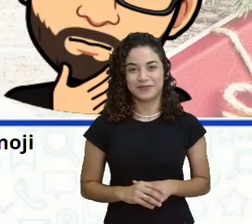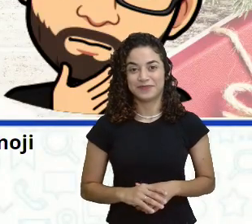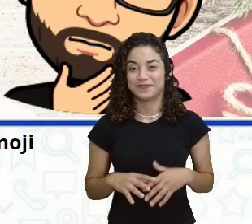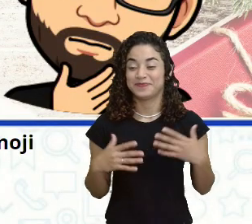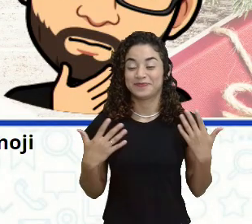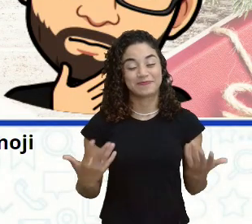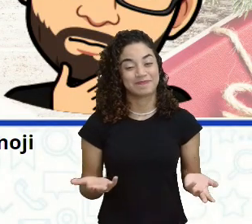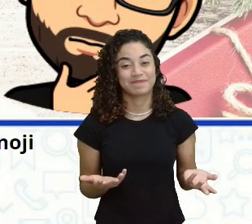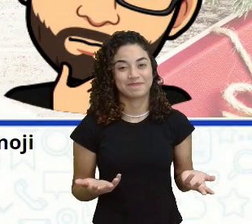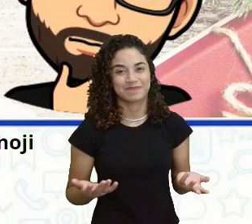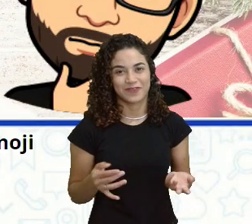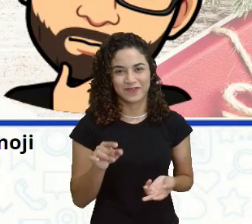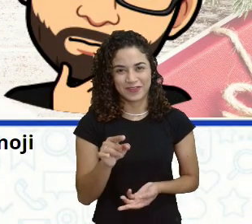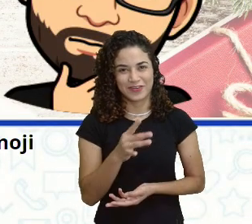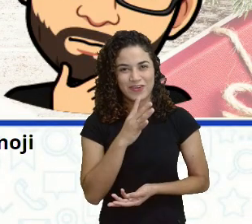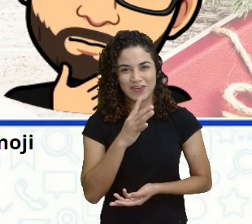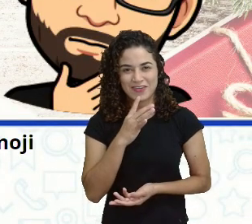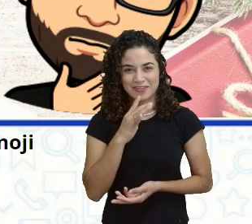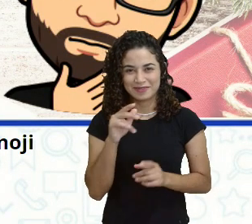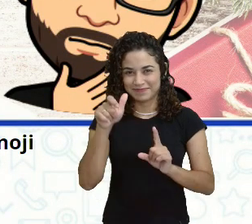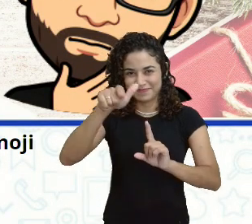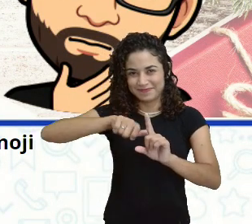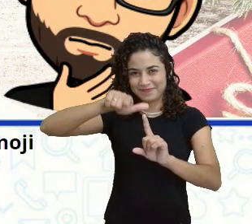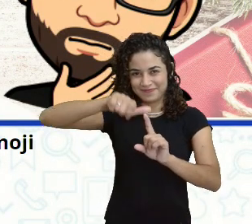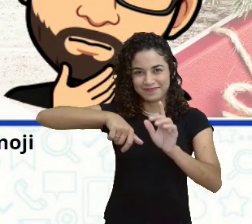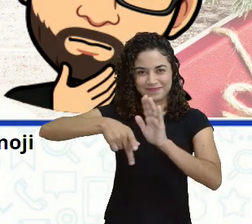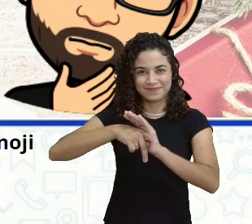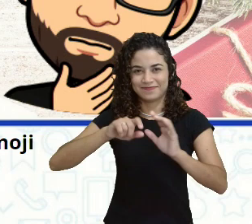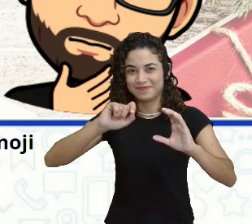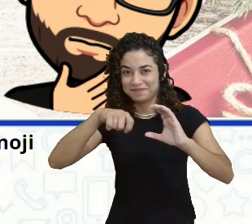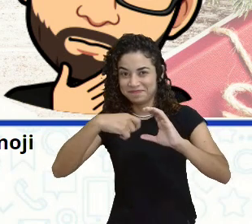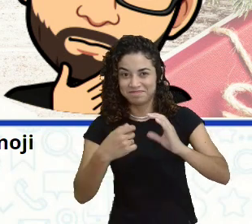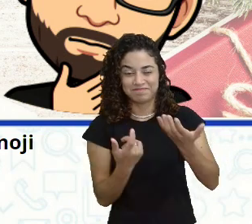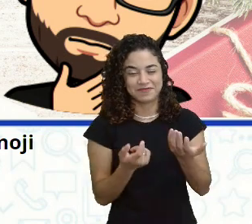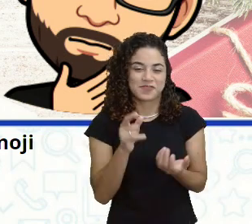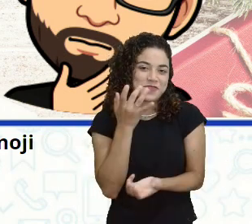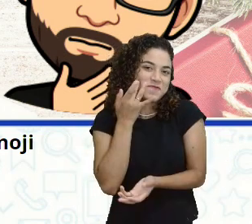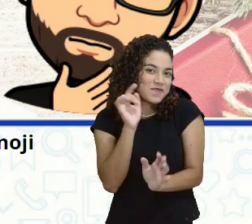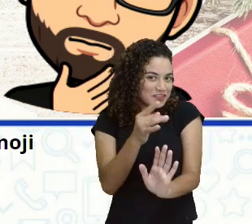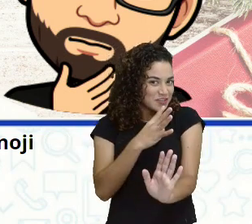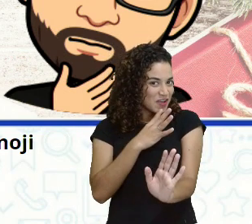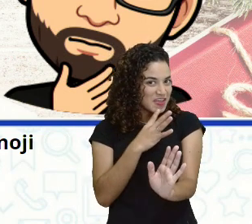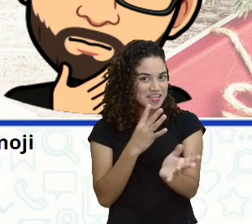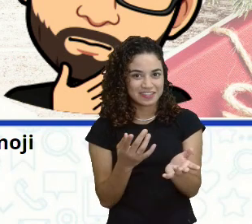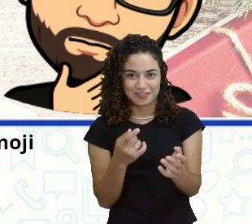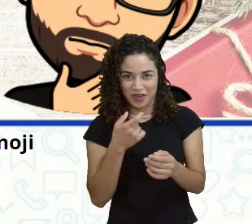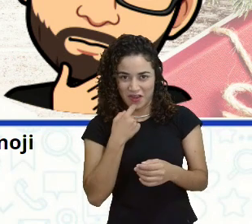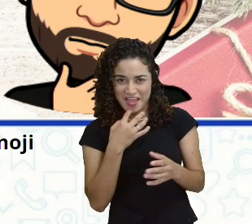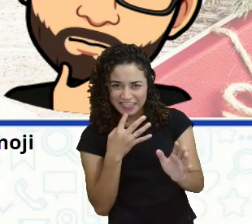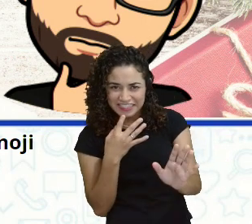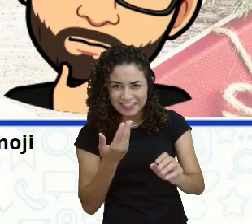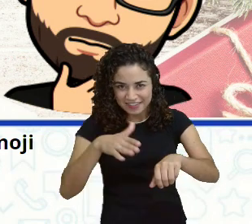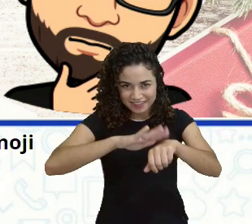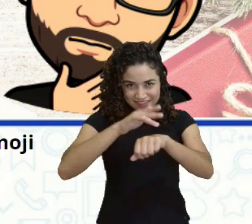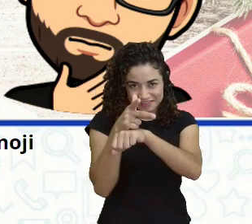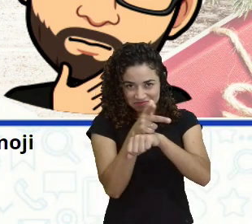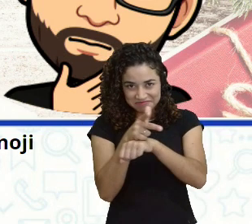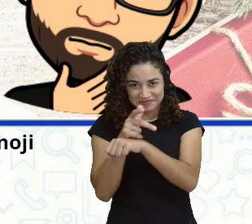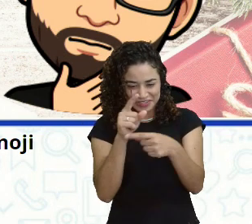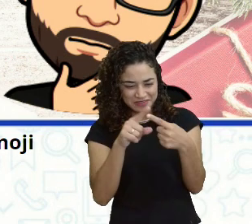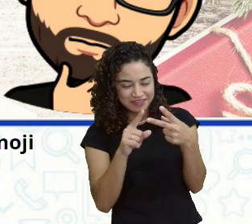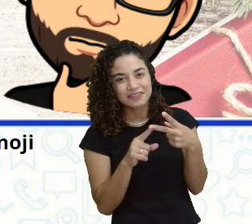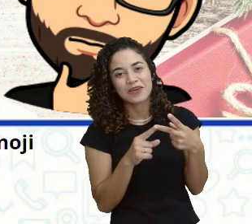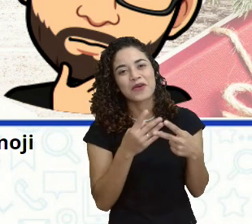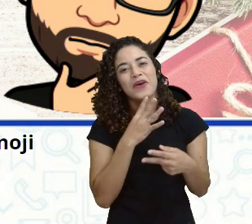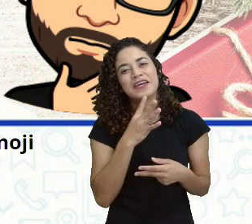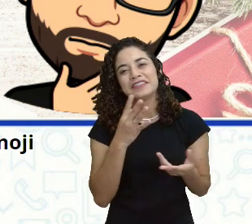Mas você conhece aí o personagem do vídeo? Eu acho que você conhece. Conhece, né, Devinho? Conhece, Stephanie?